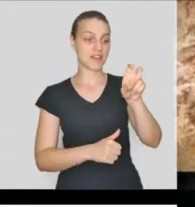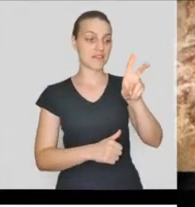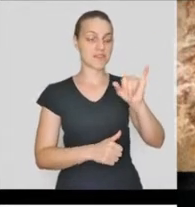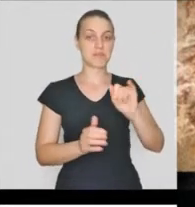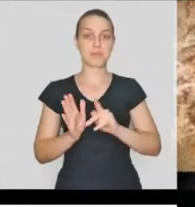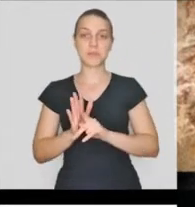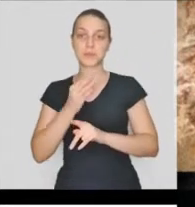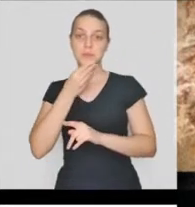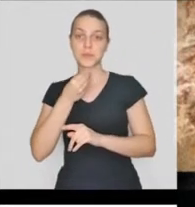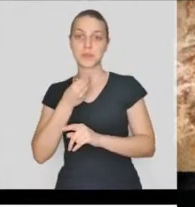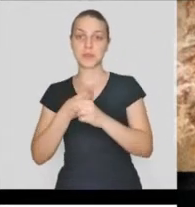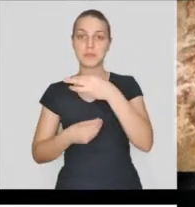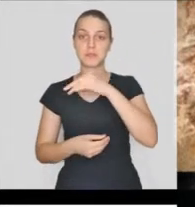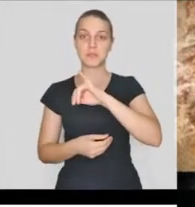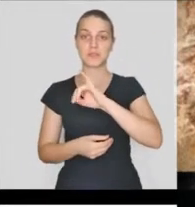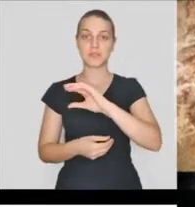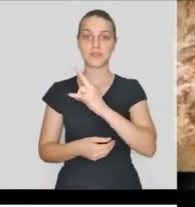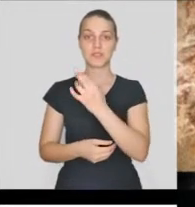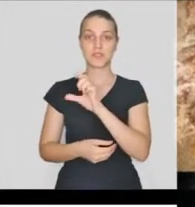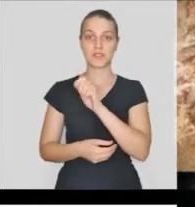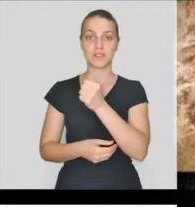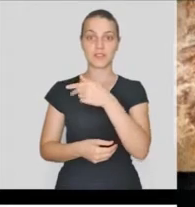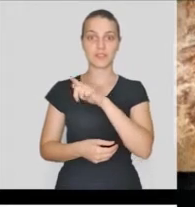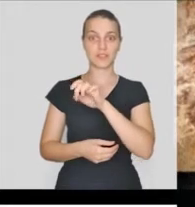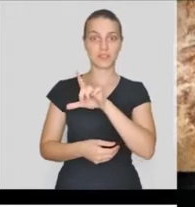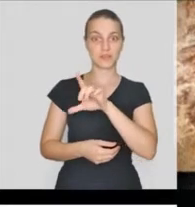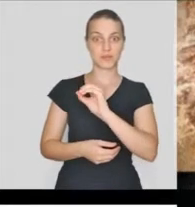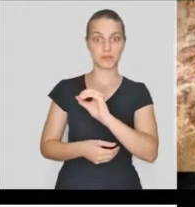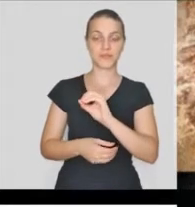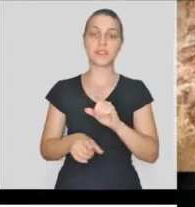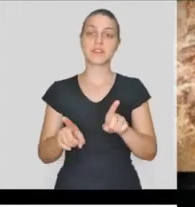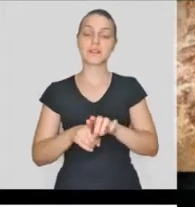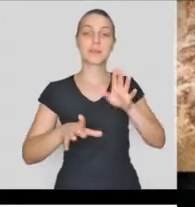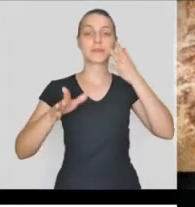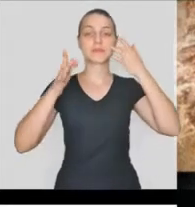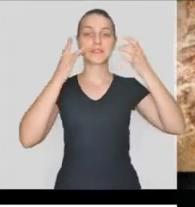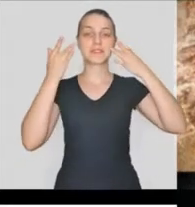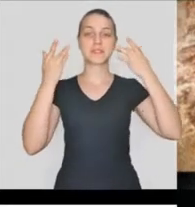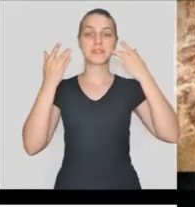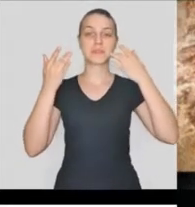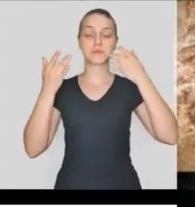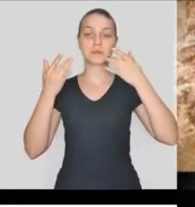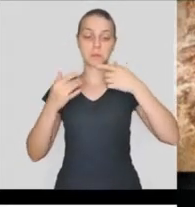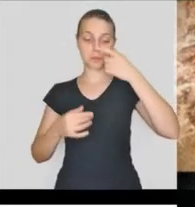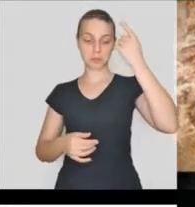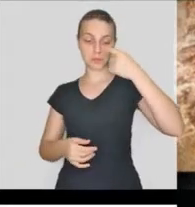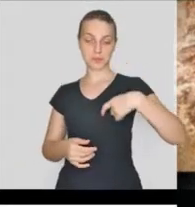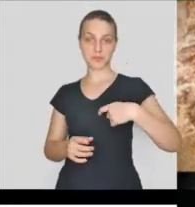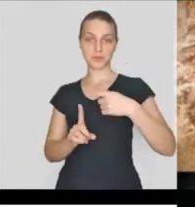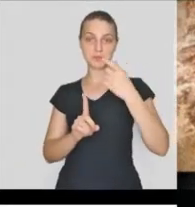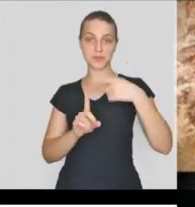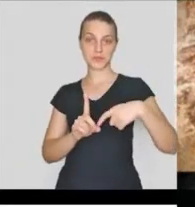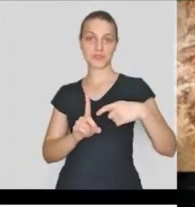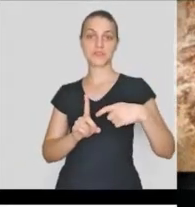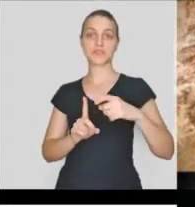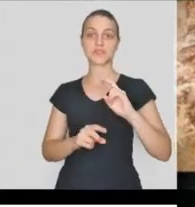expressão do grande teatro de Shakespeare, o Hamlet, segurando a caveira de